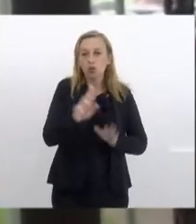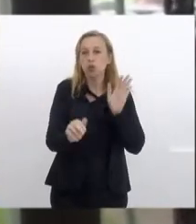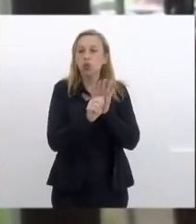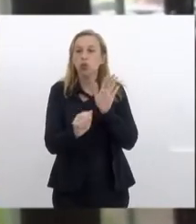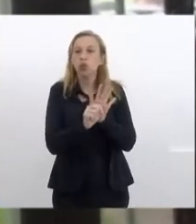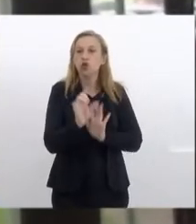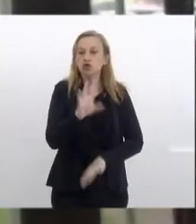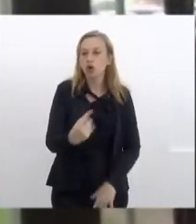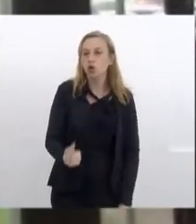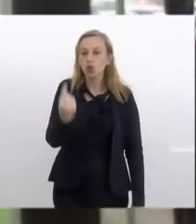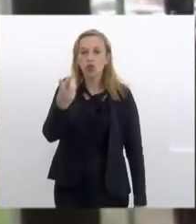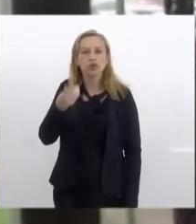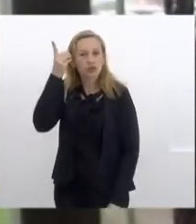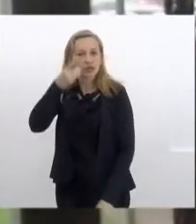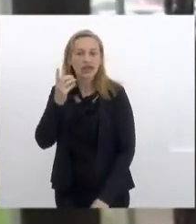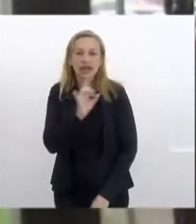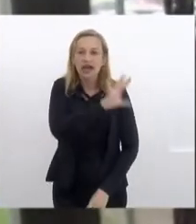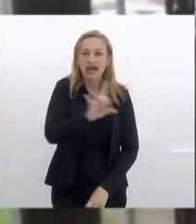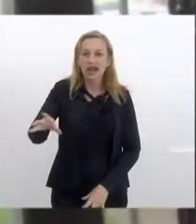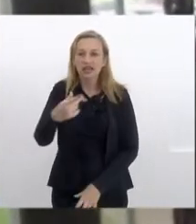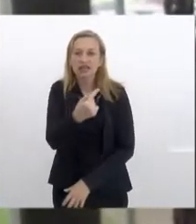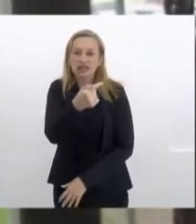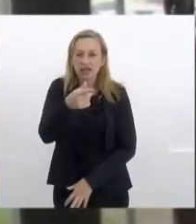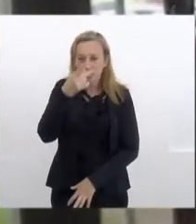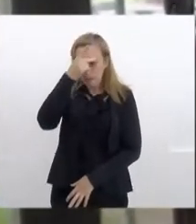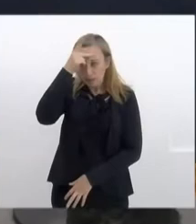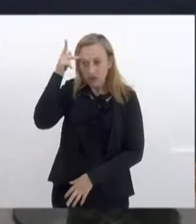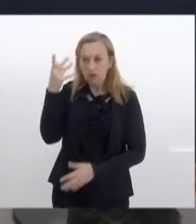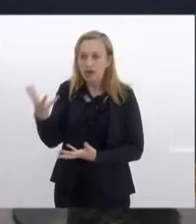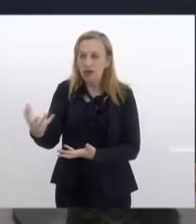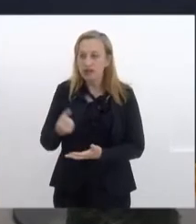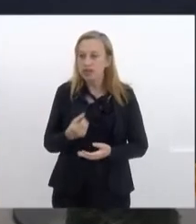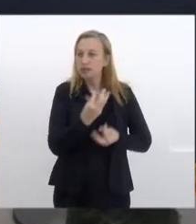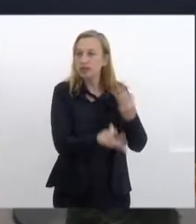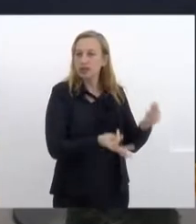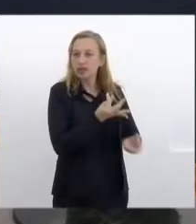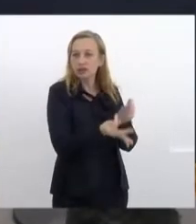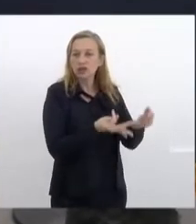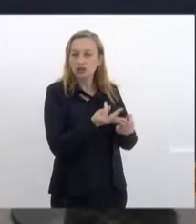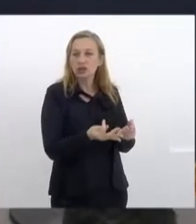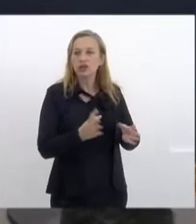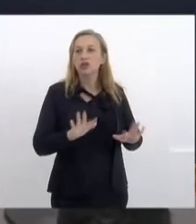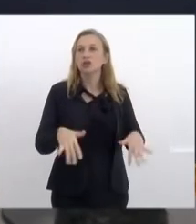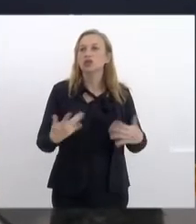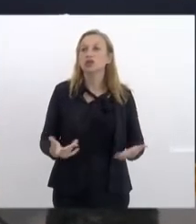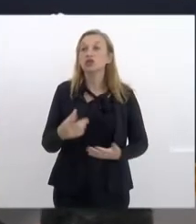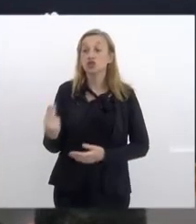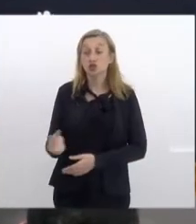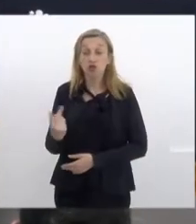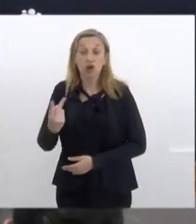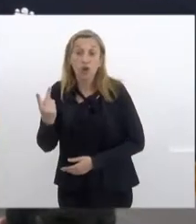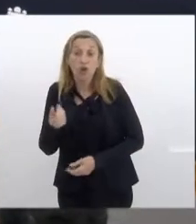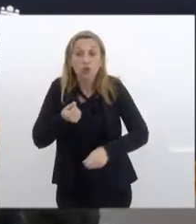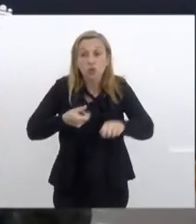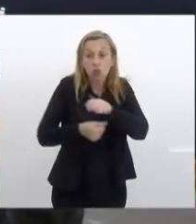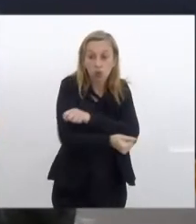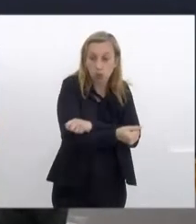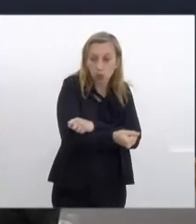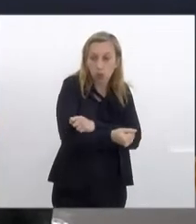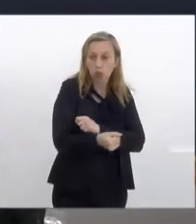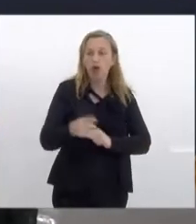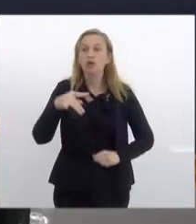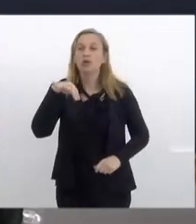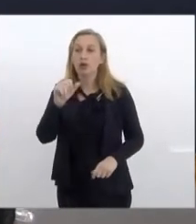um, deputado, em cada 7 pessoas recebe tratamento. E os valores investidos, né, em programas